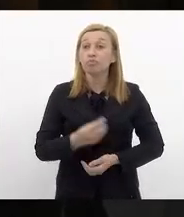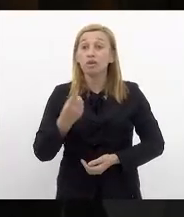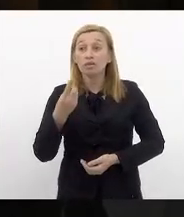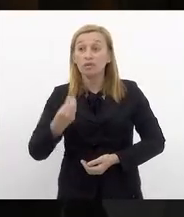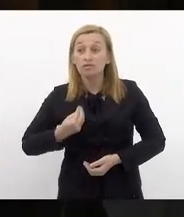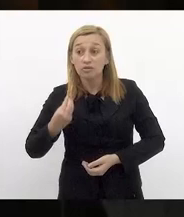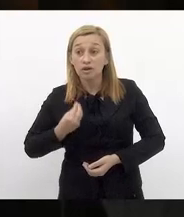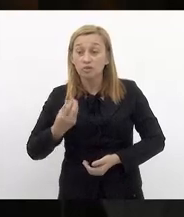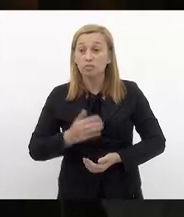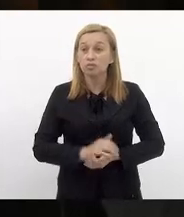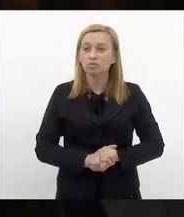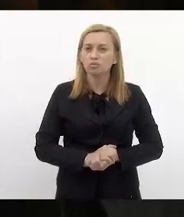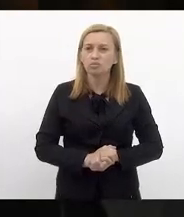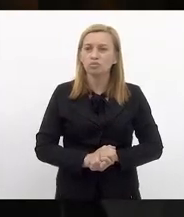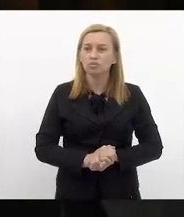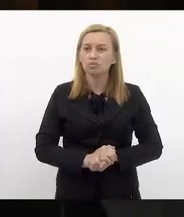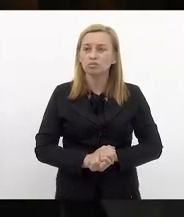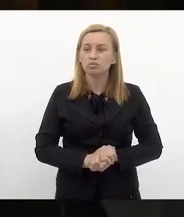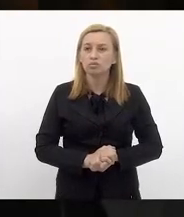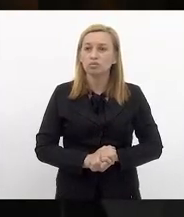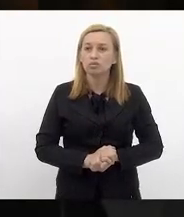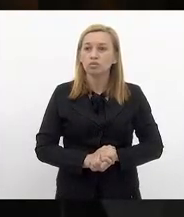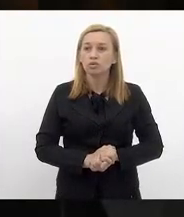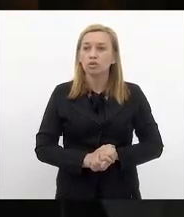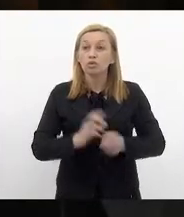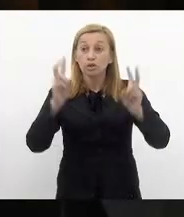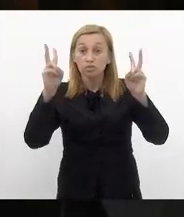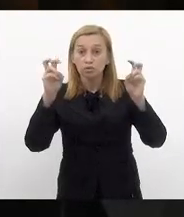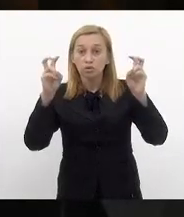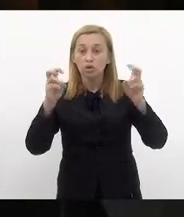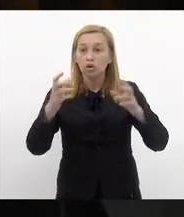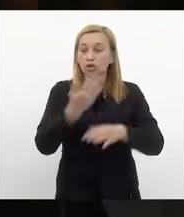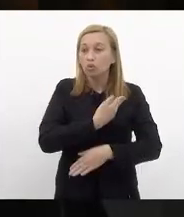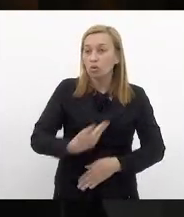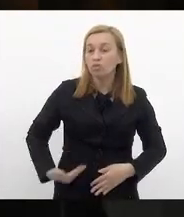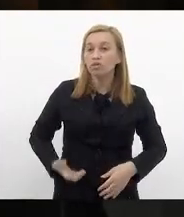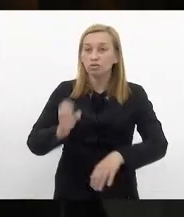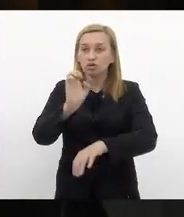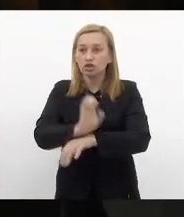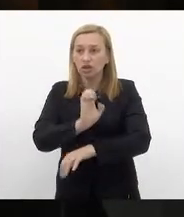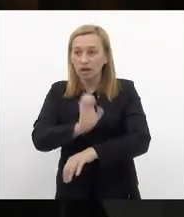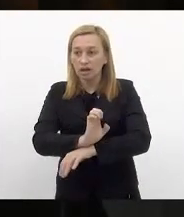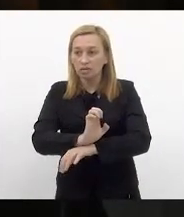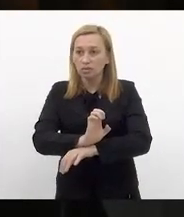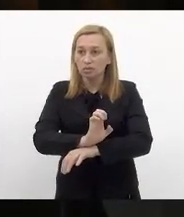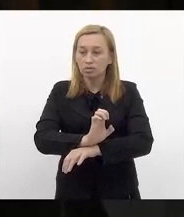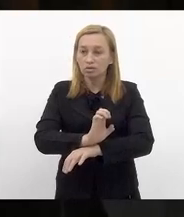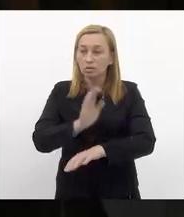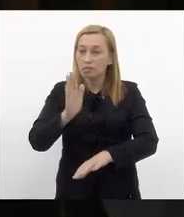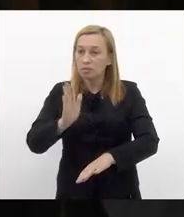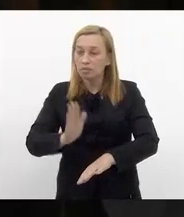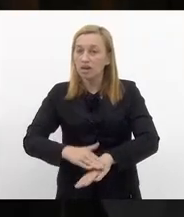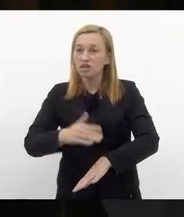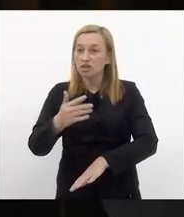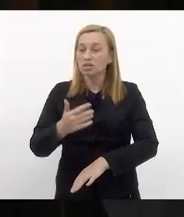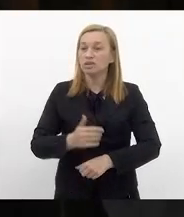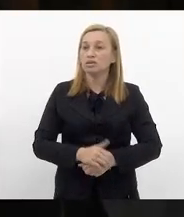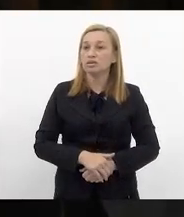vivenciando um cenário onde o governo do Estado nos colocou, mais uma vez,